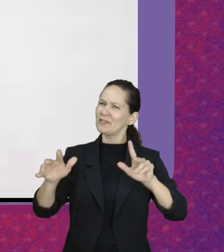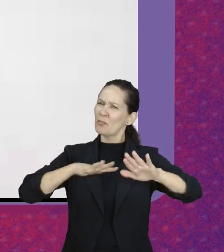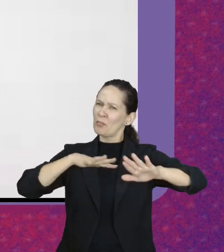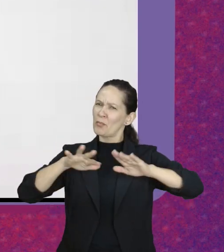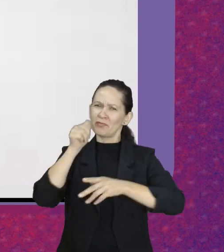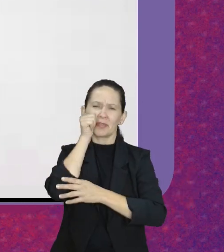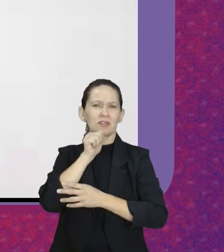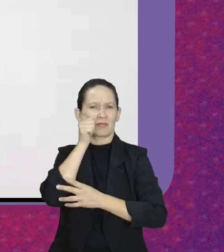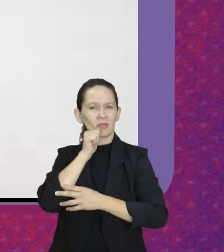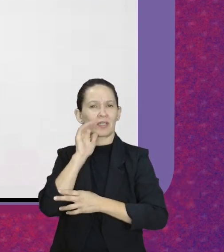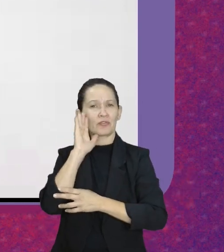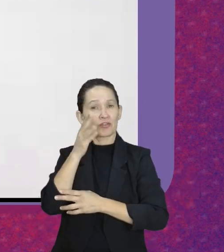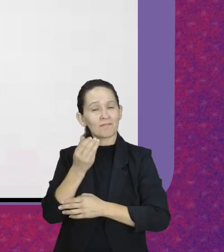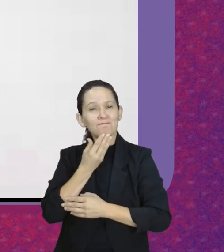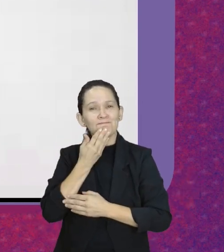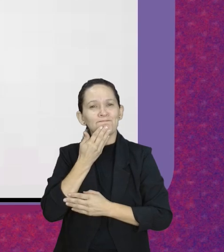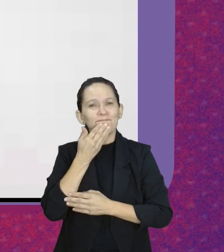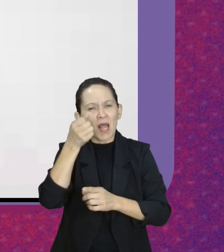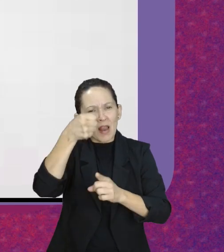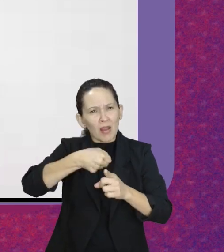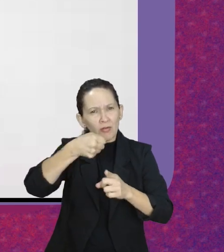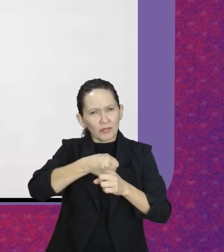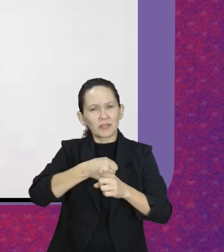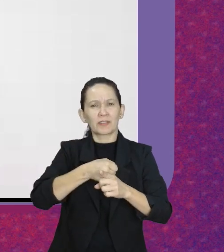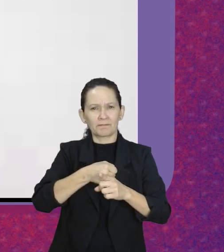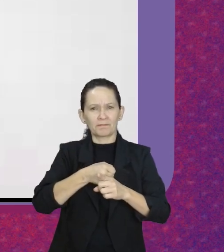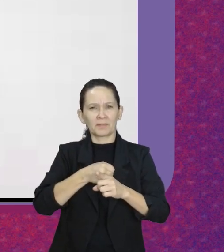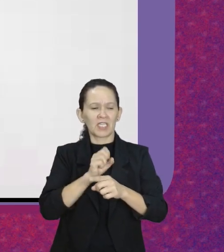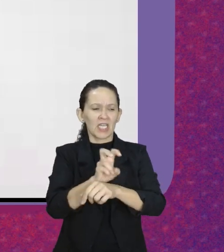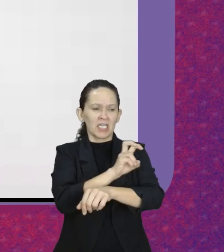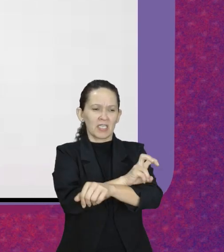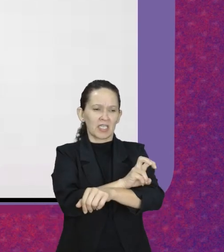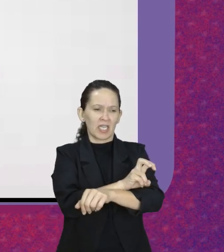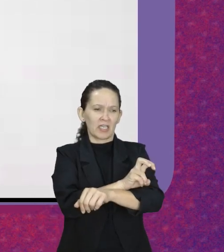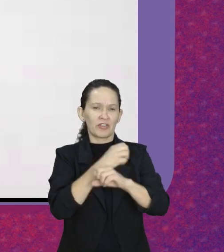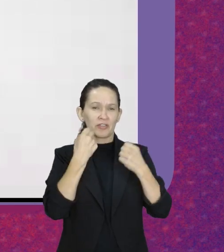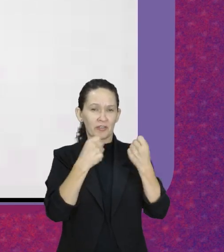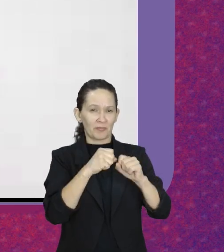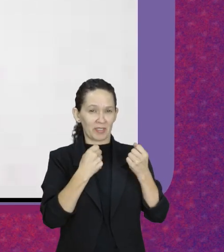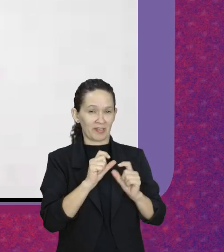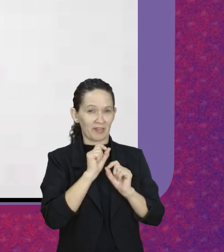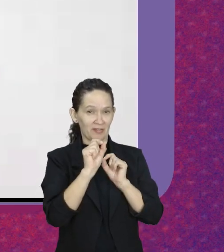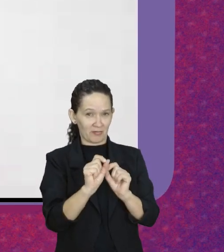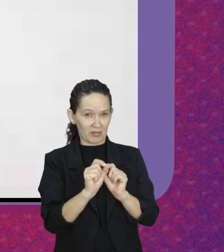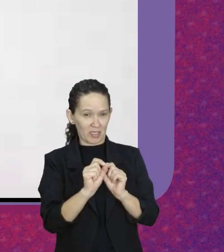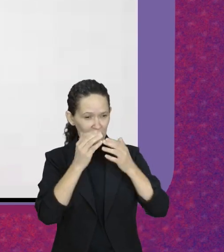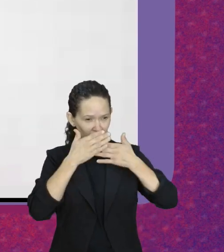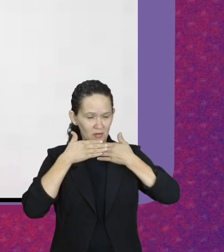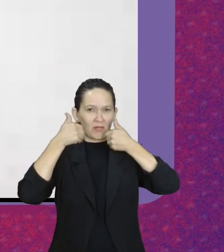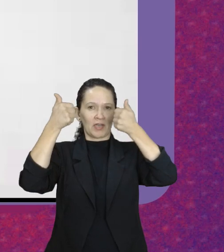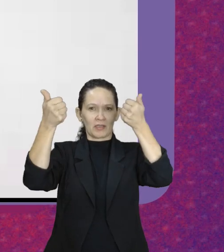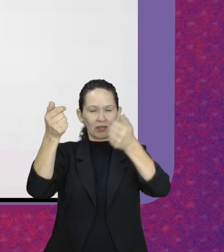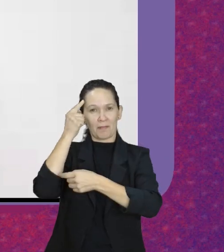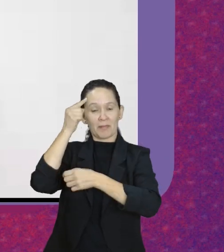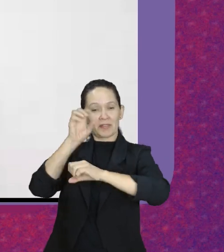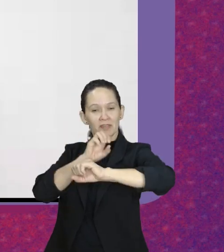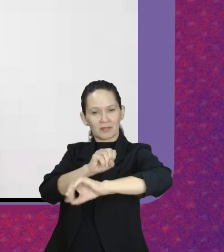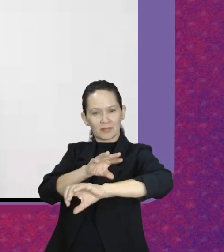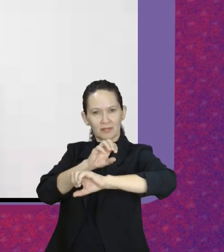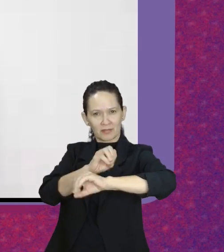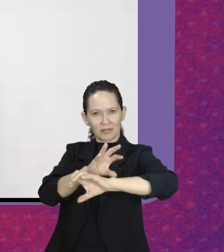mulheres já dizia que não, que creche tinha que ser uma coisa com qualidade, pensando na